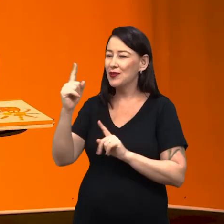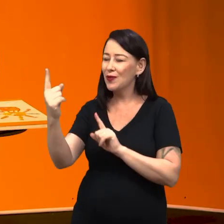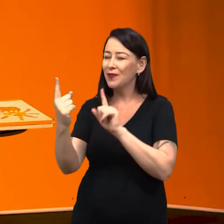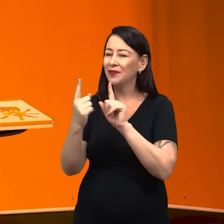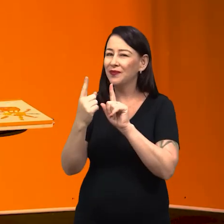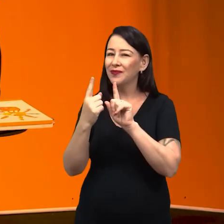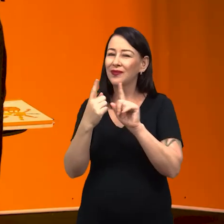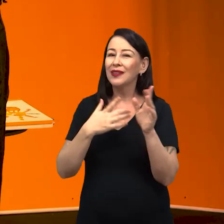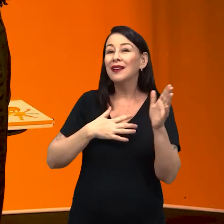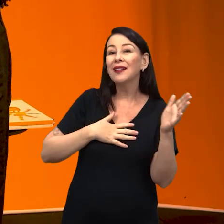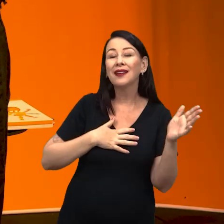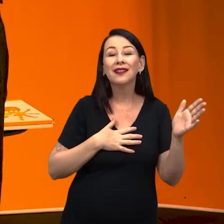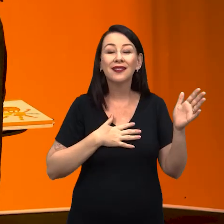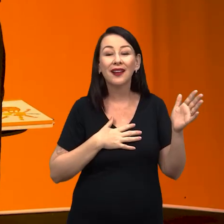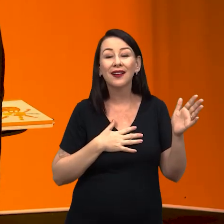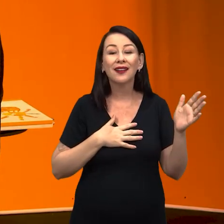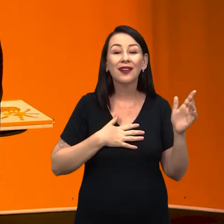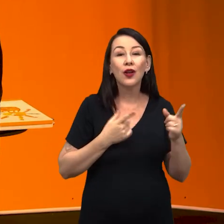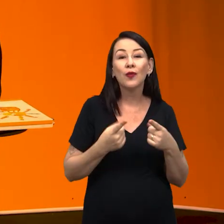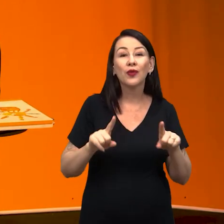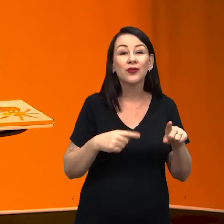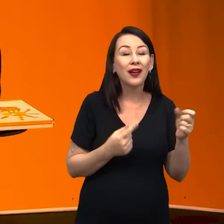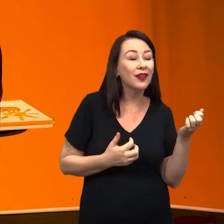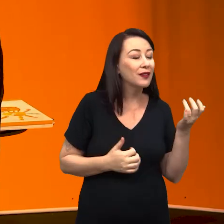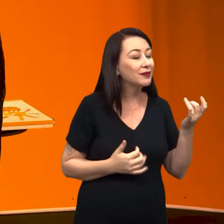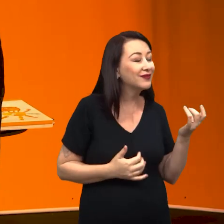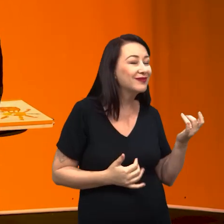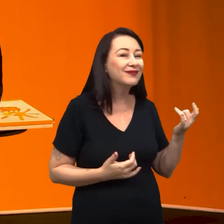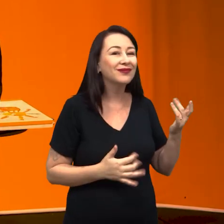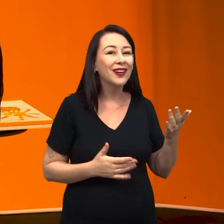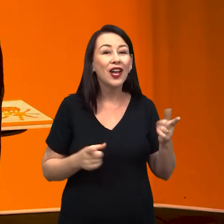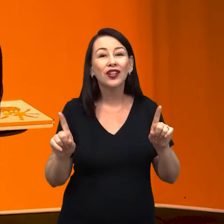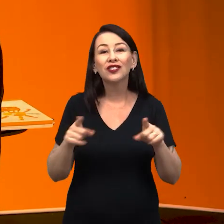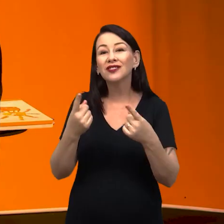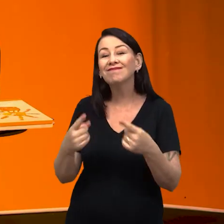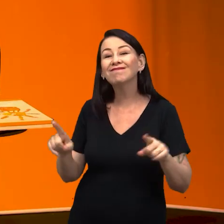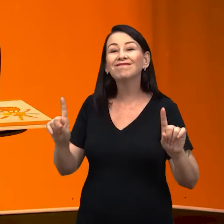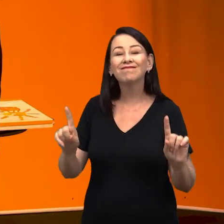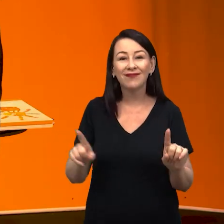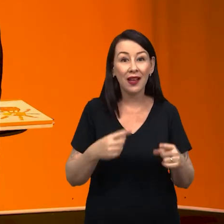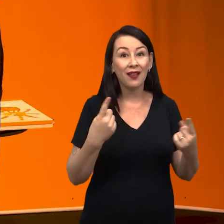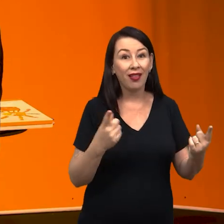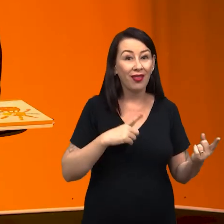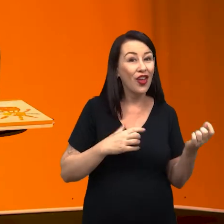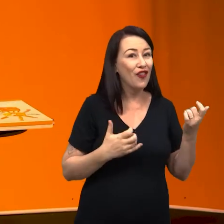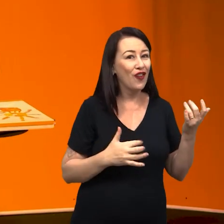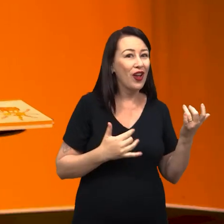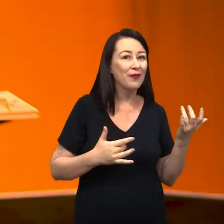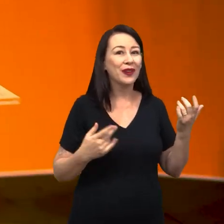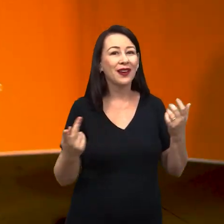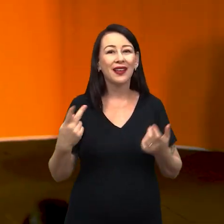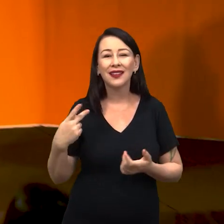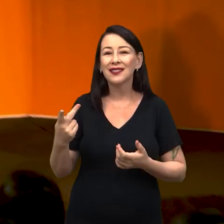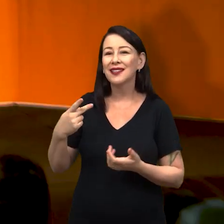lindeza. Din, din, lelé, din, din, lá, toca a viola pra gente dançar. Din, din, lelé, din, din,